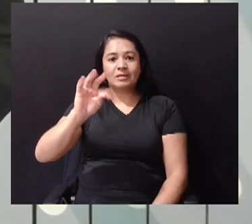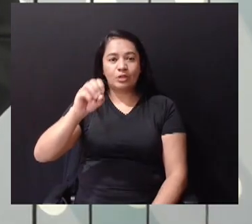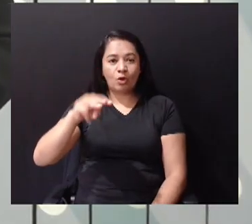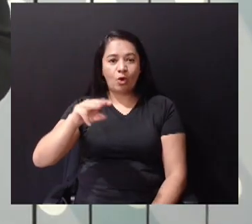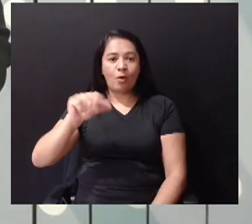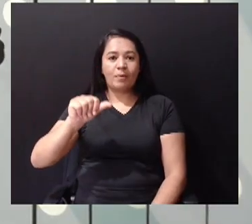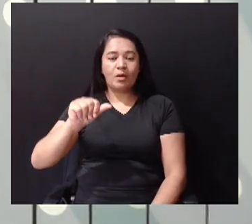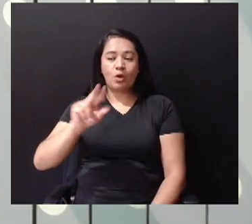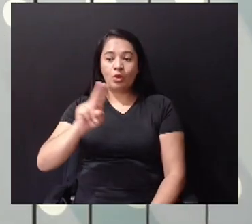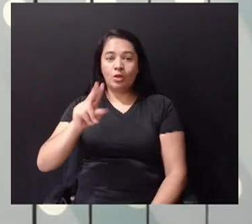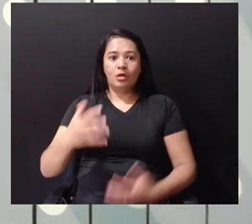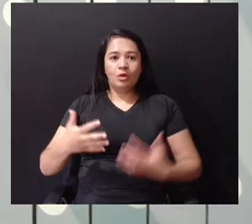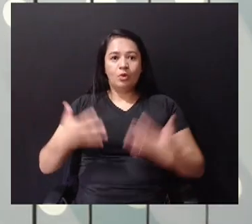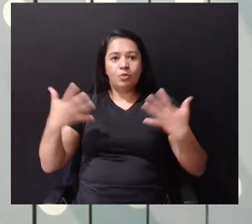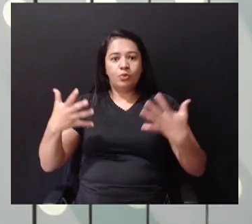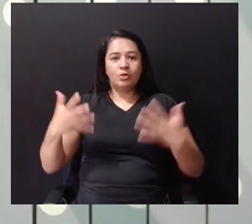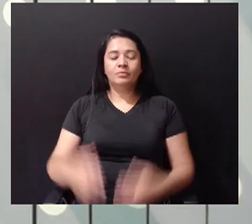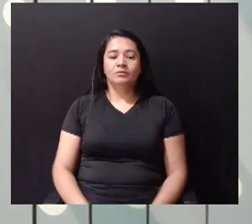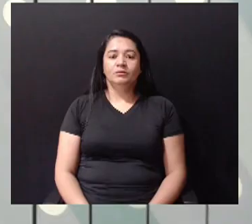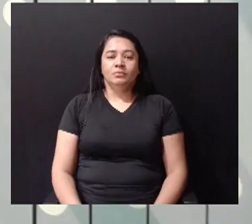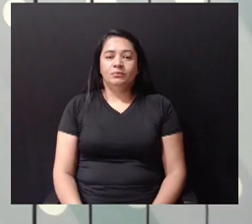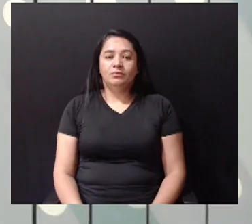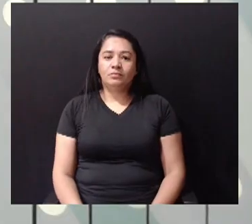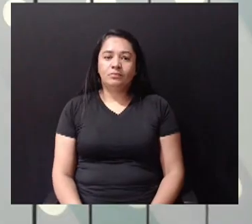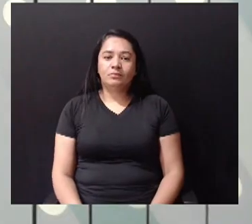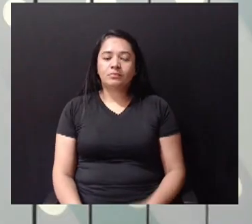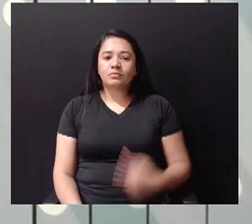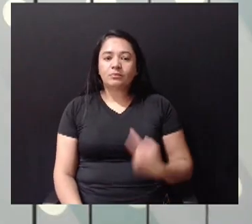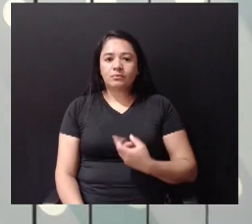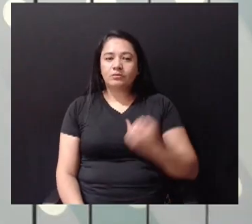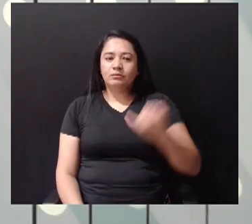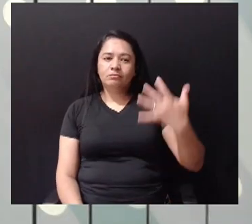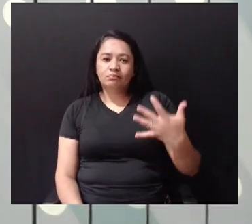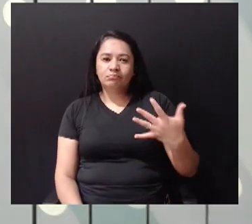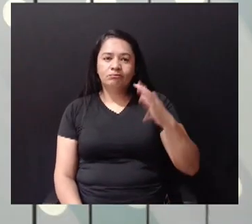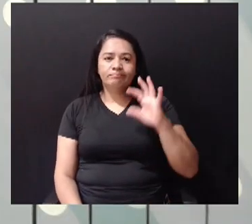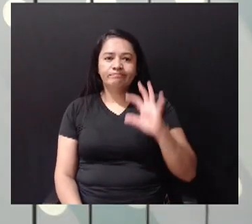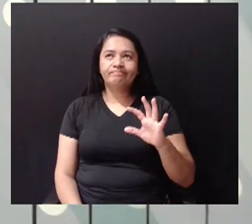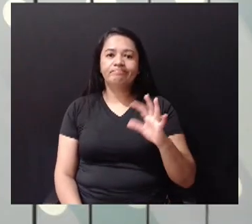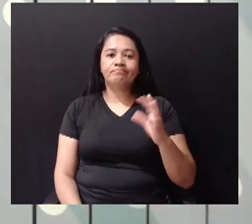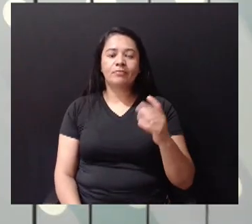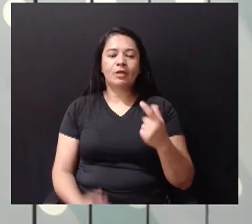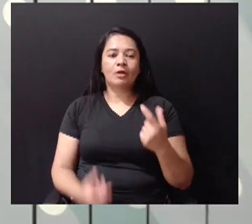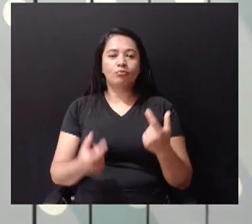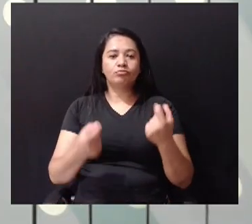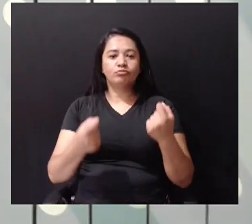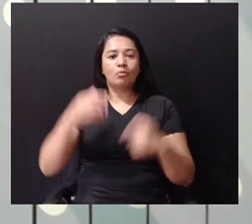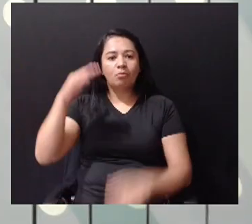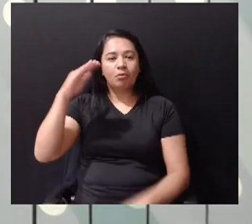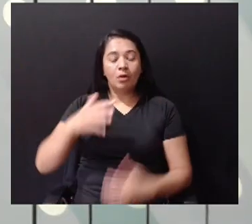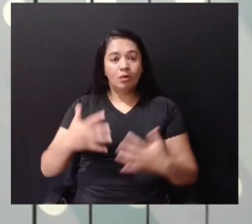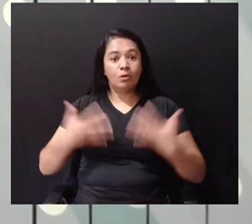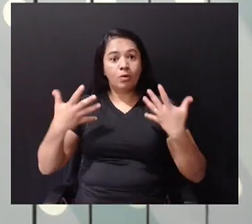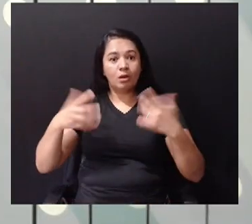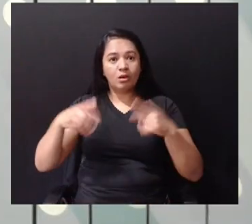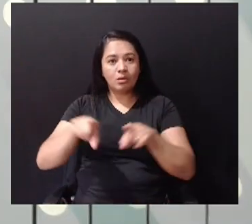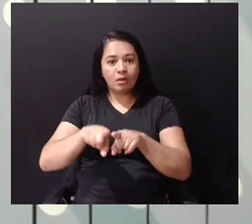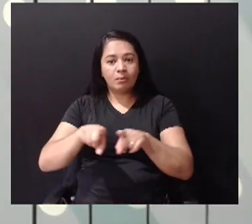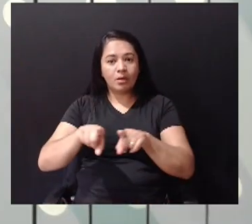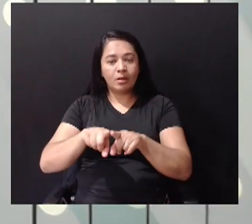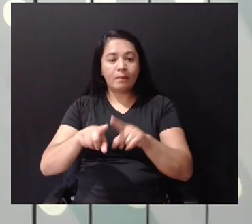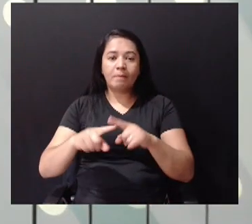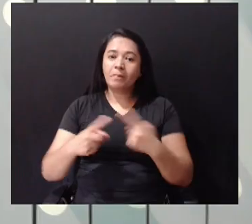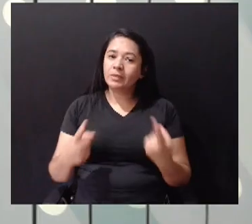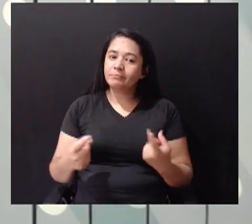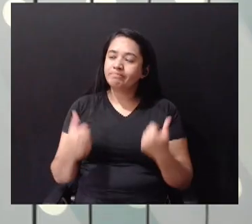falei antes, né? Quando a gente fala essa questão de um tumor maligno, assusta também, mas que bom que